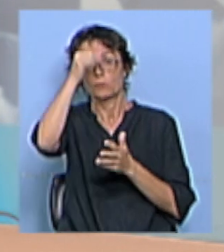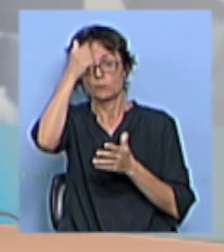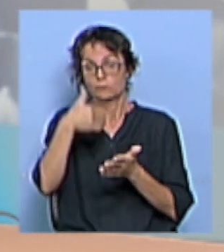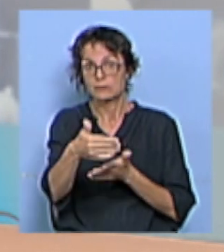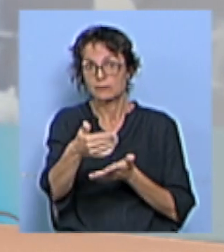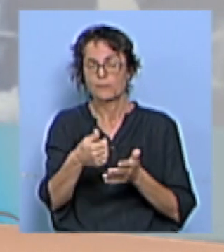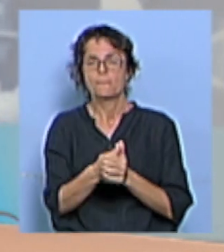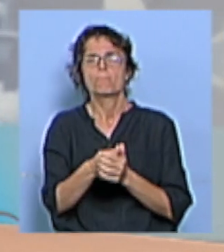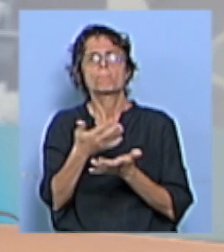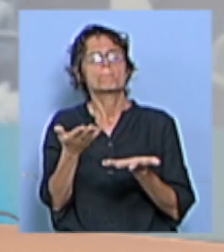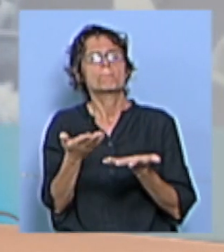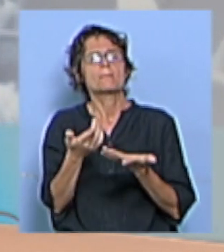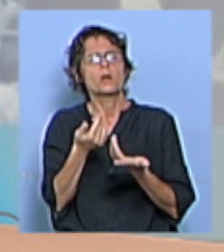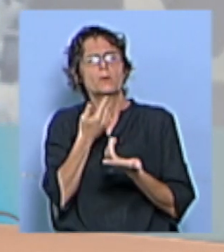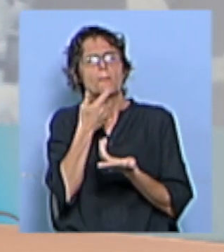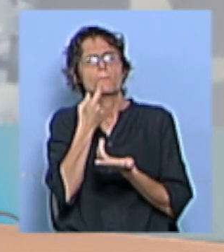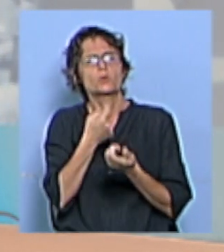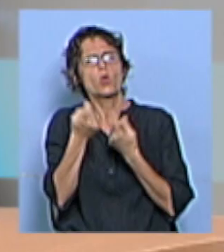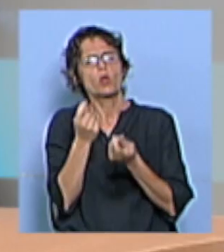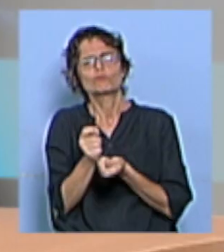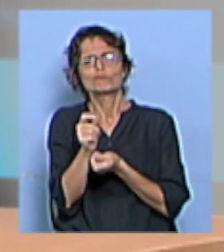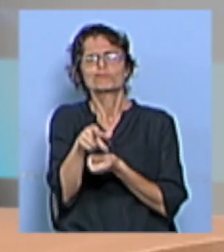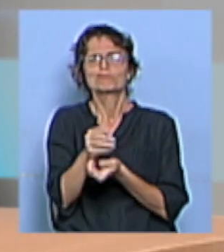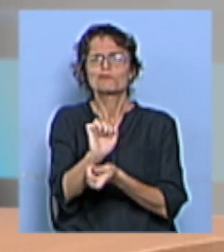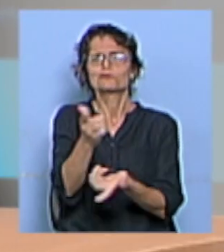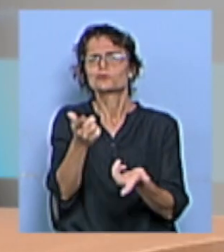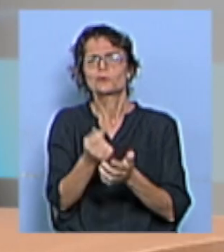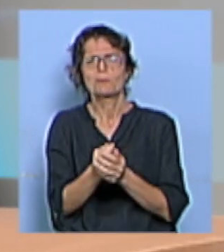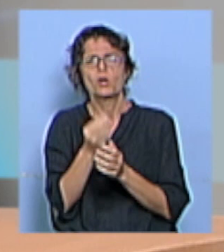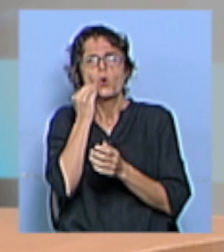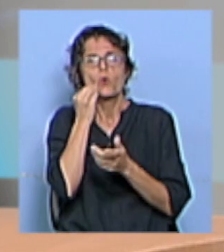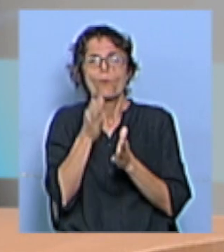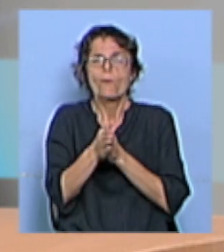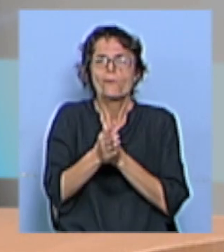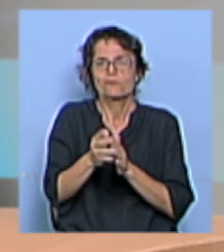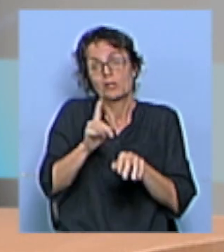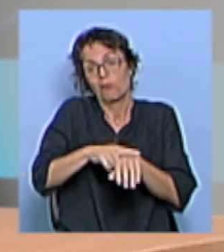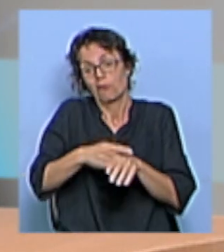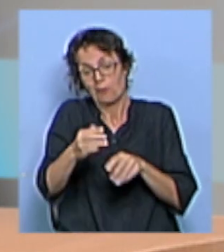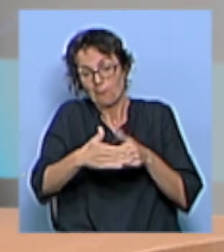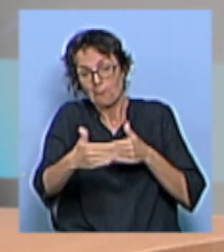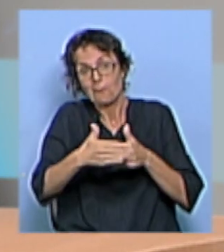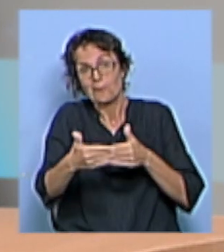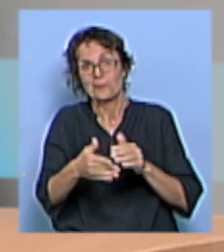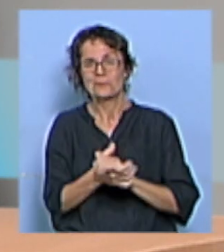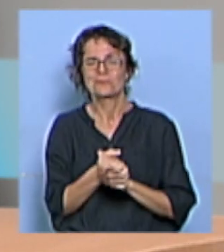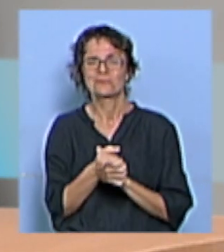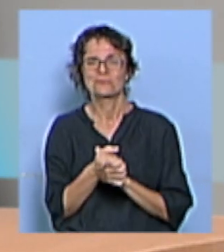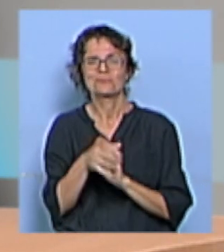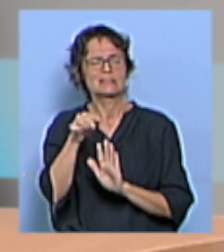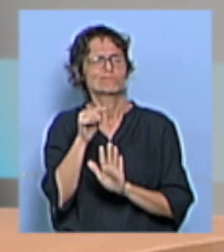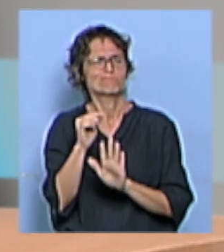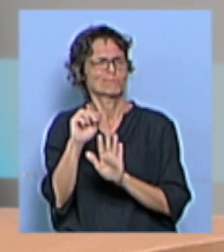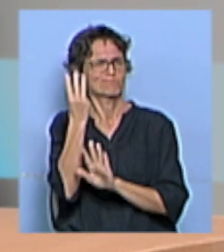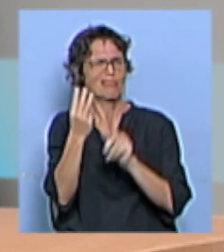aproveitar ainda melhor estes dias de paragem. Pois, para muitos já estarão a acabar, mas pronto. Então eu faço aqui 3 tipos